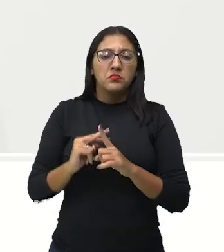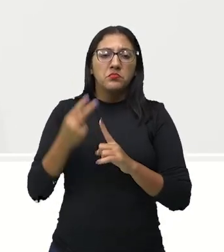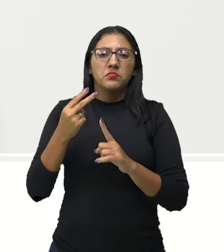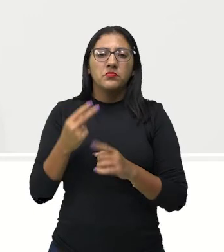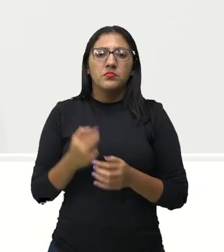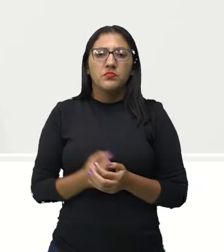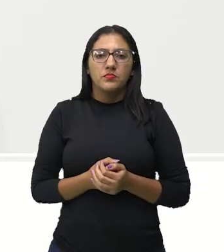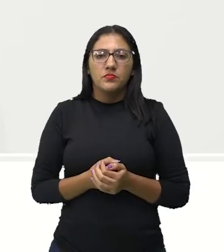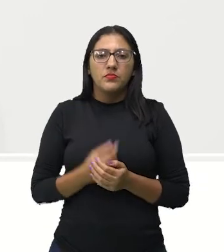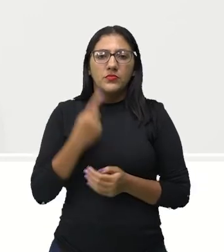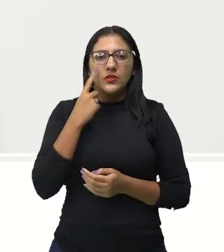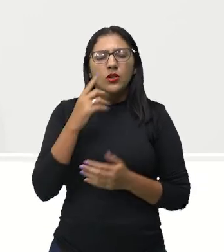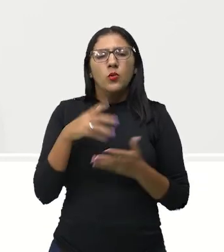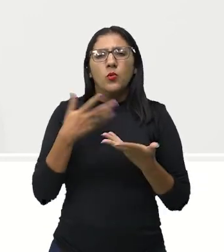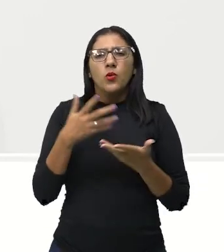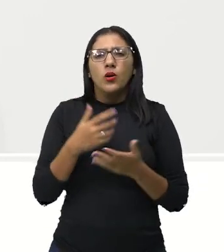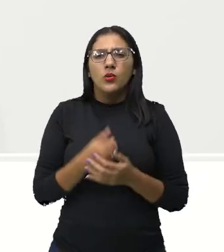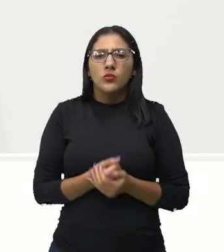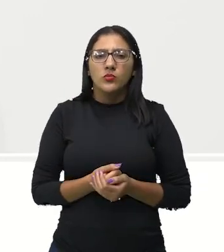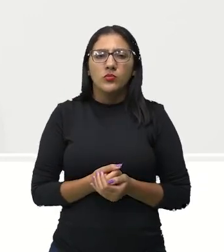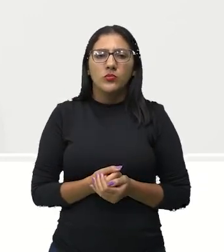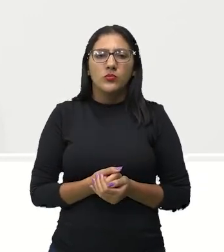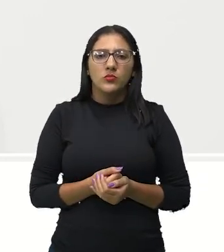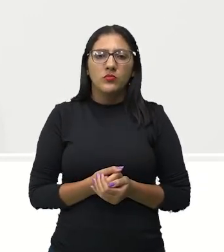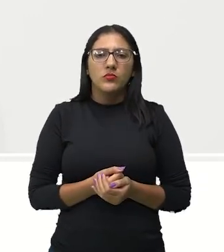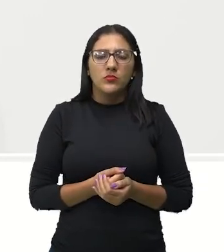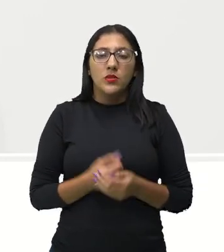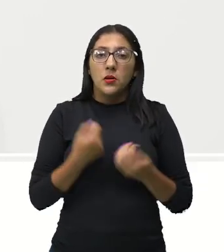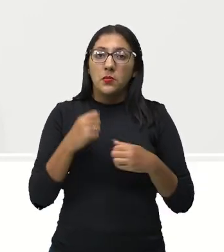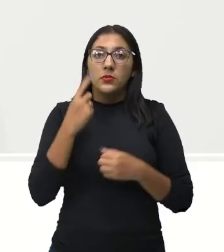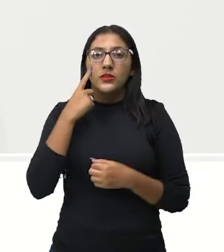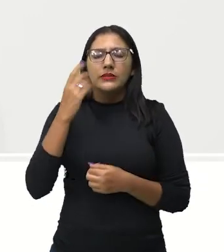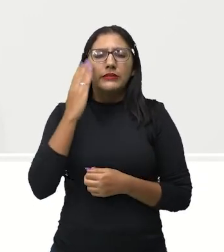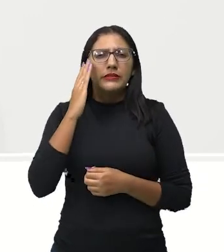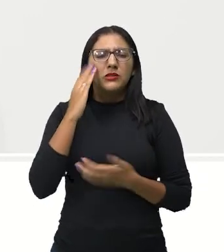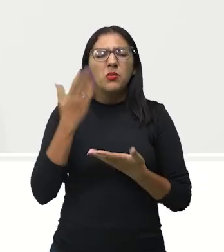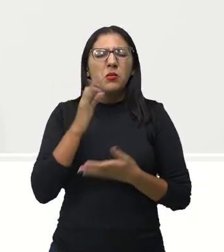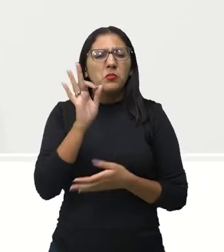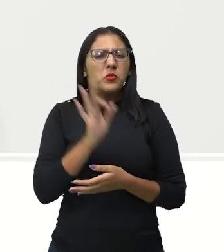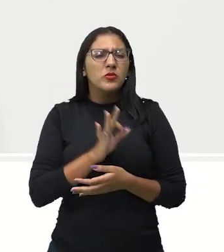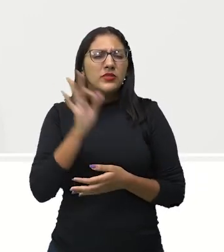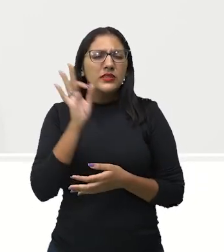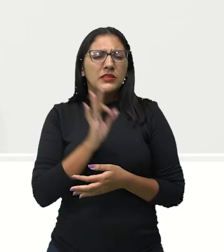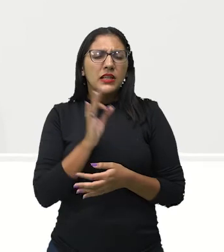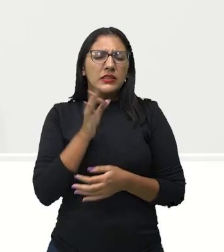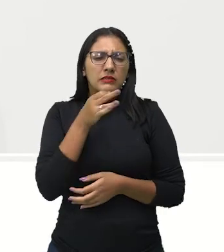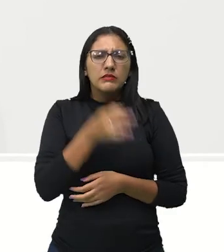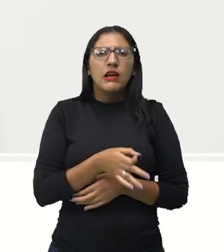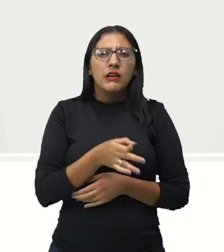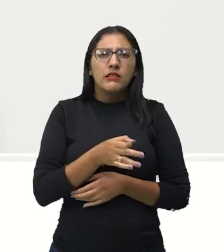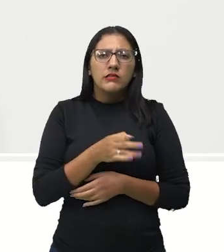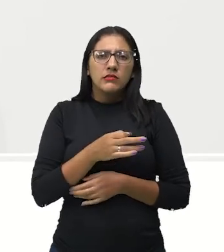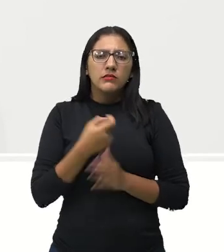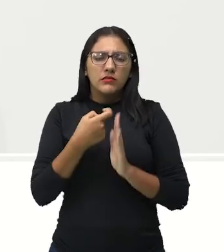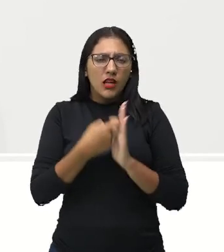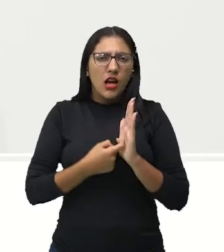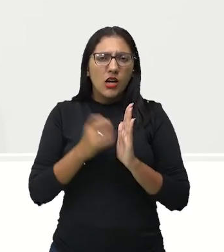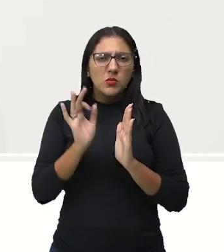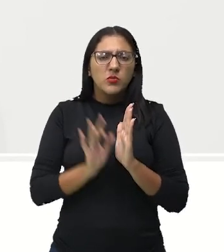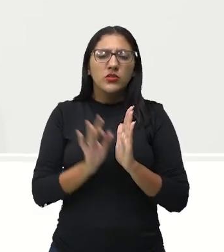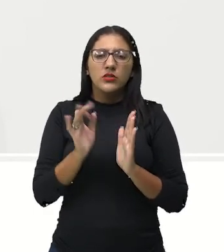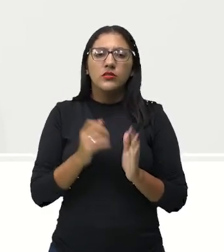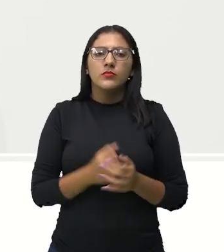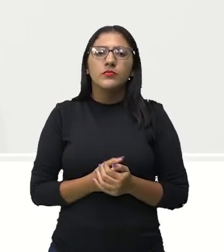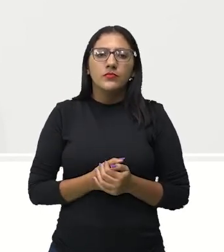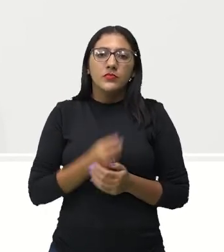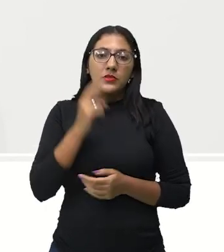ó, o juro. Até botar uma interrogação aqui para a gente perceber que ele realmente quer que a gente saiba, descubra o valor dos juros, que esse juro a gente